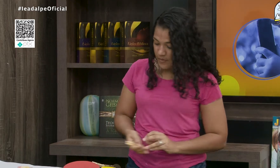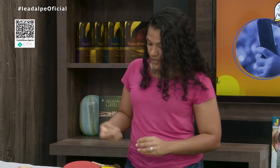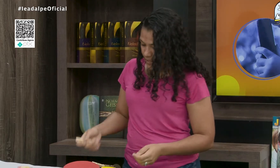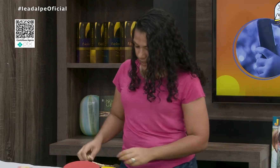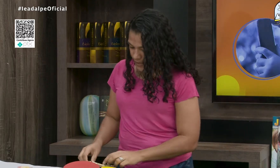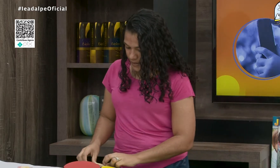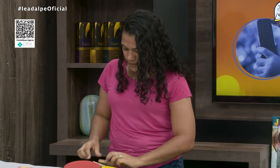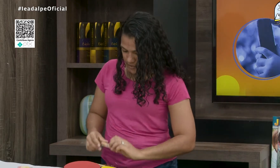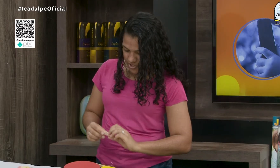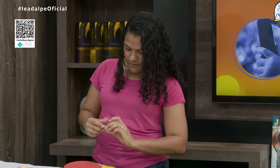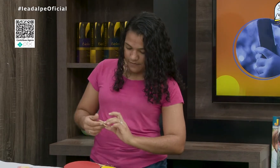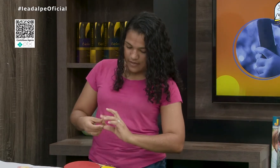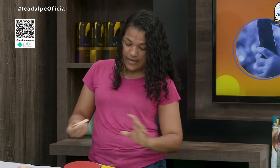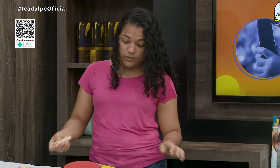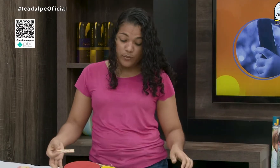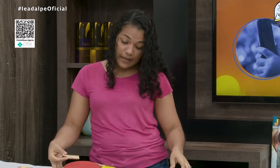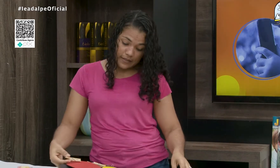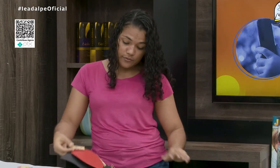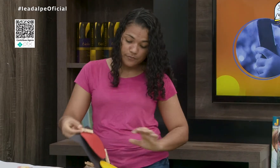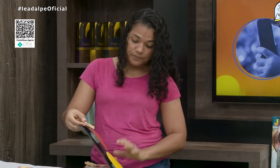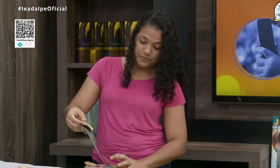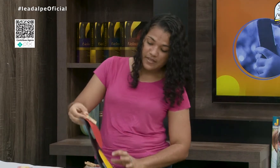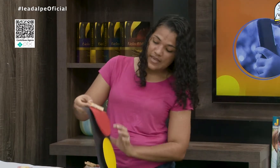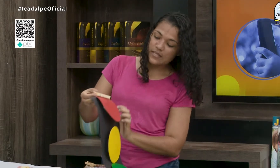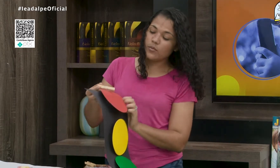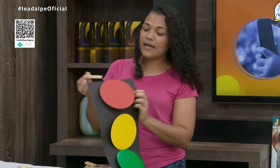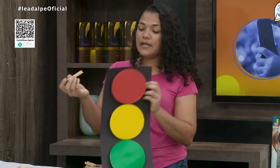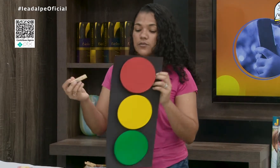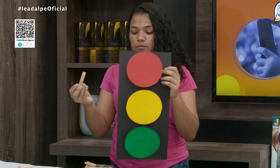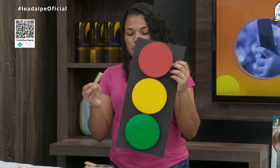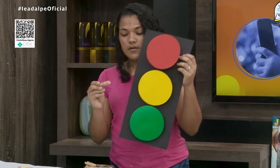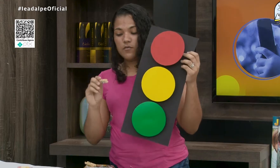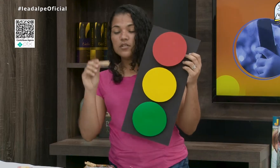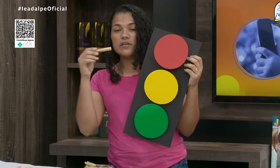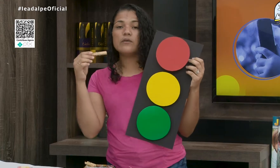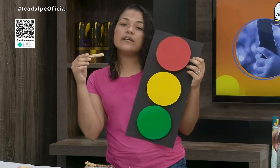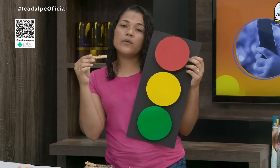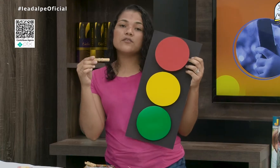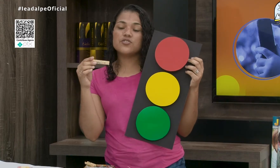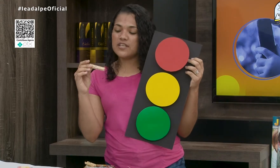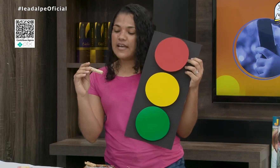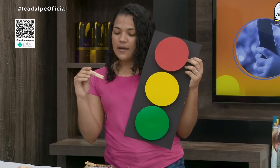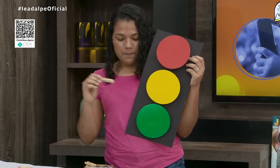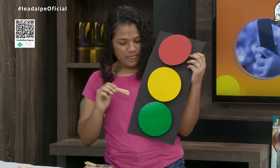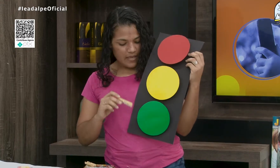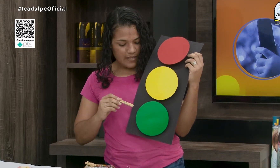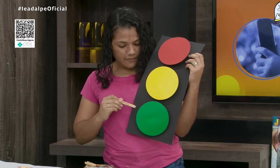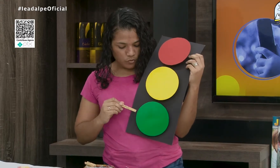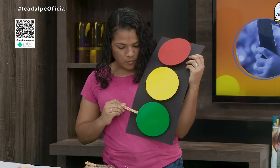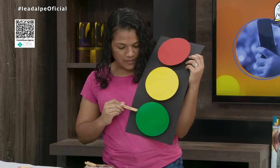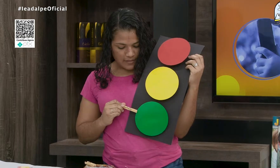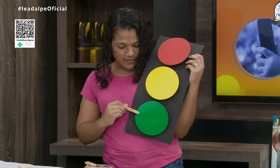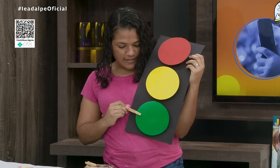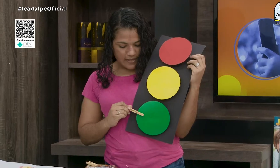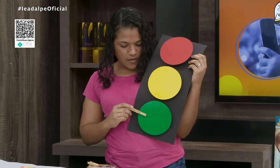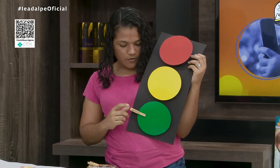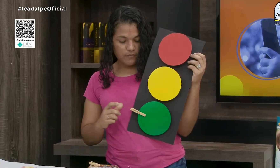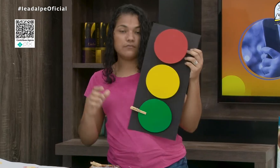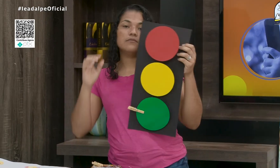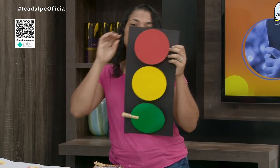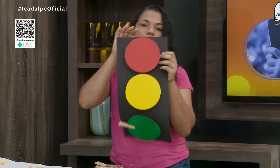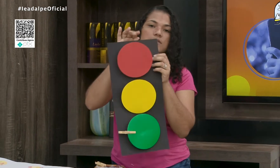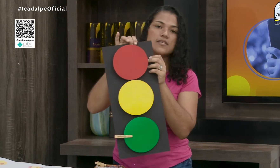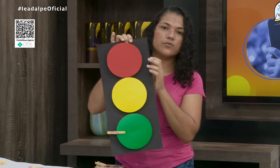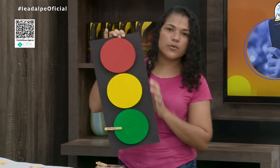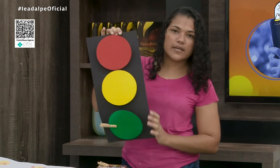exemplo, deixa ver, Eduardo. Eduardo, quando o Eduardo chegar, o nome dele vai estar aqui,